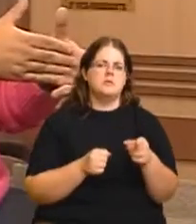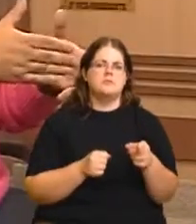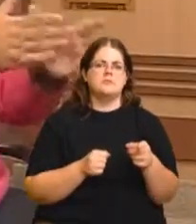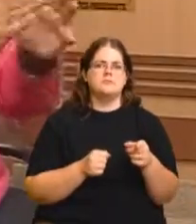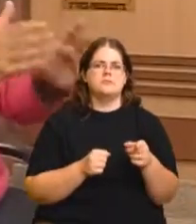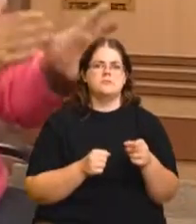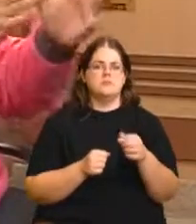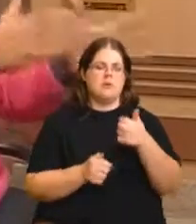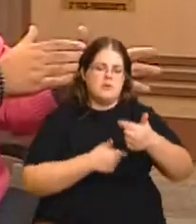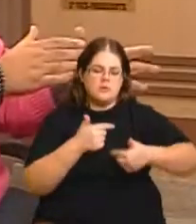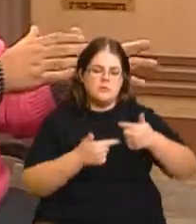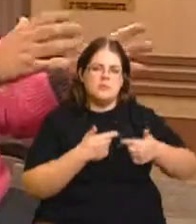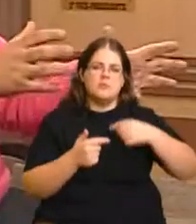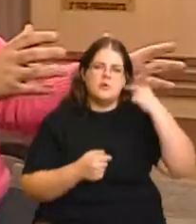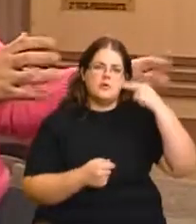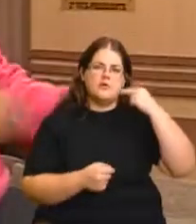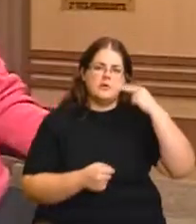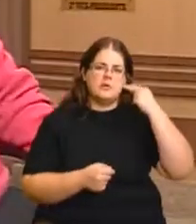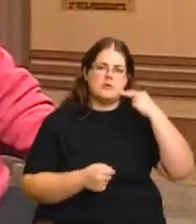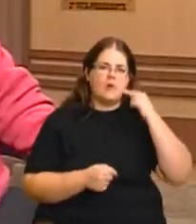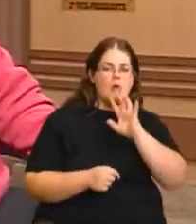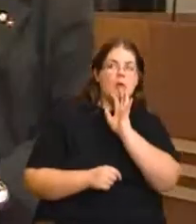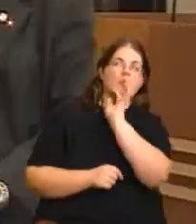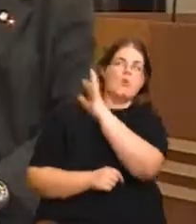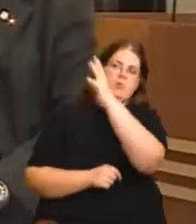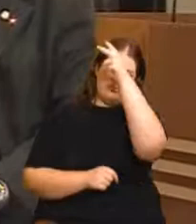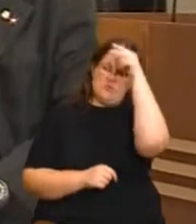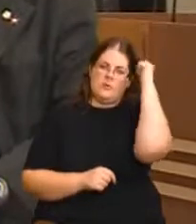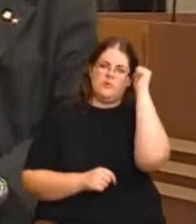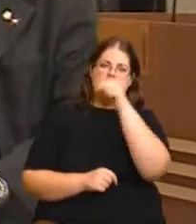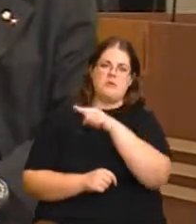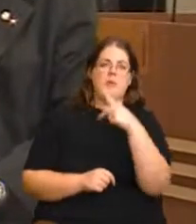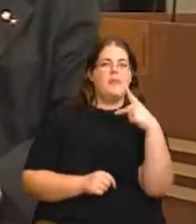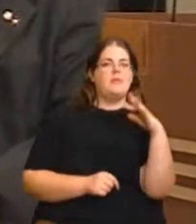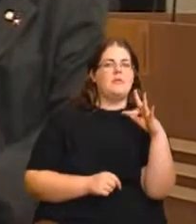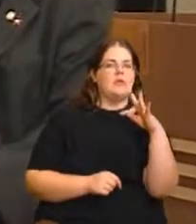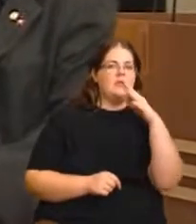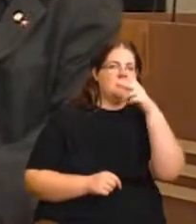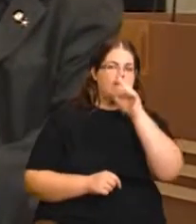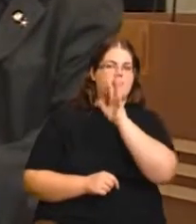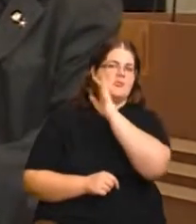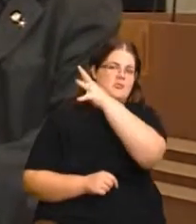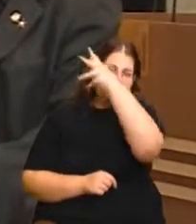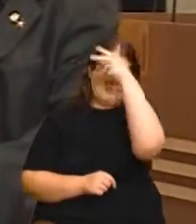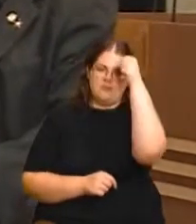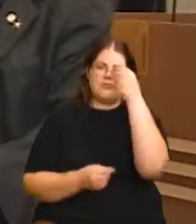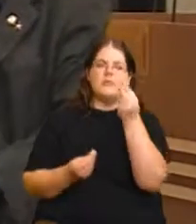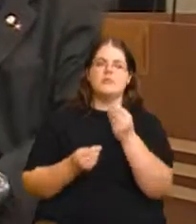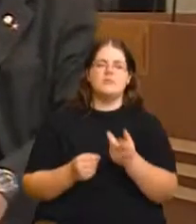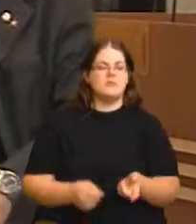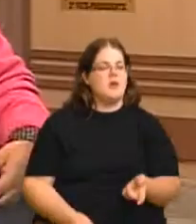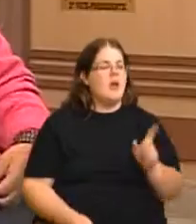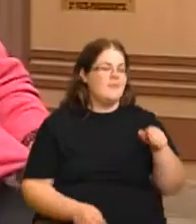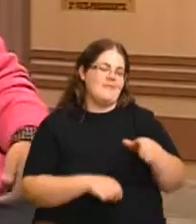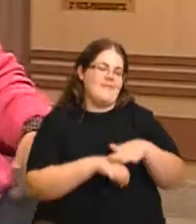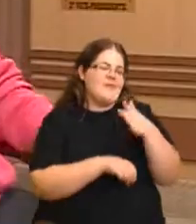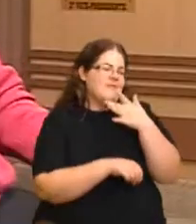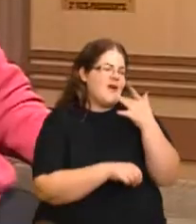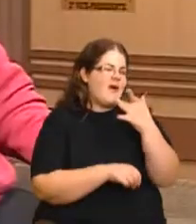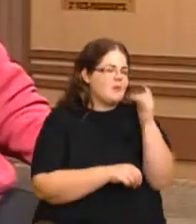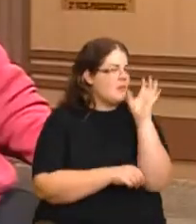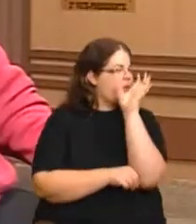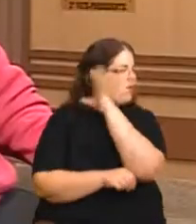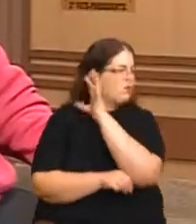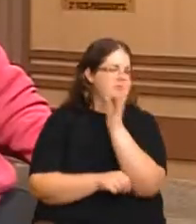sendo para atuar como um vereador da bancada de oposição? Olha, a oposição sempre é mais fácil, né? A oposição sempre é